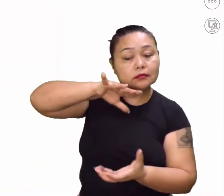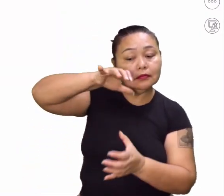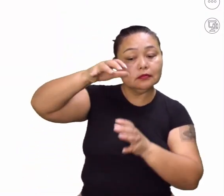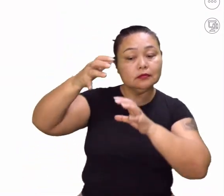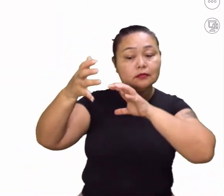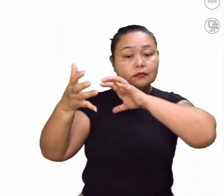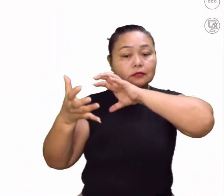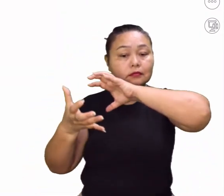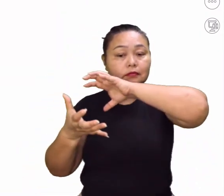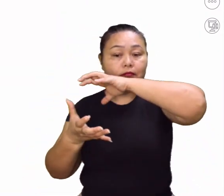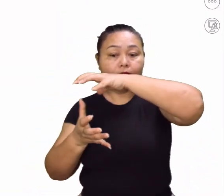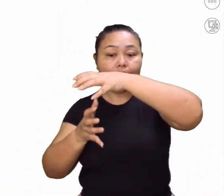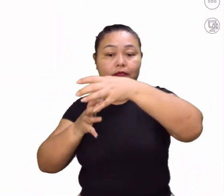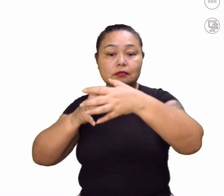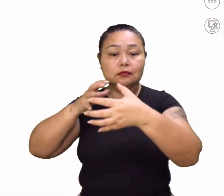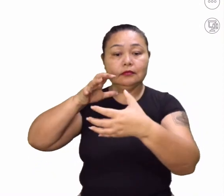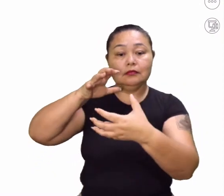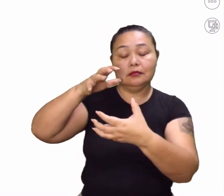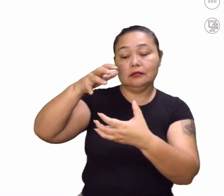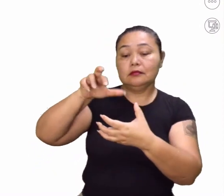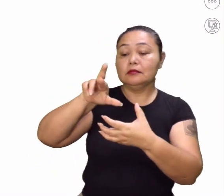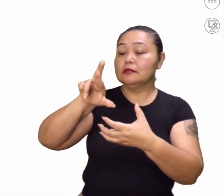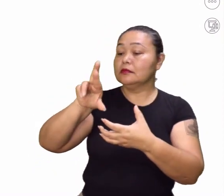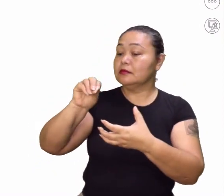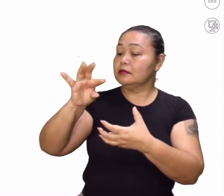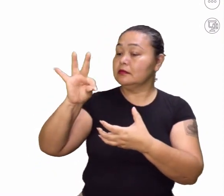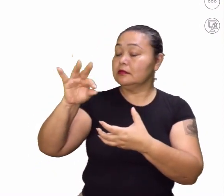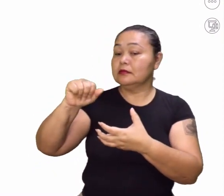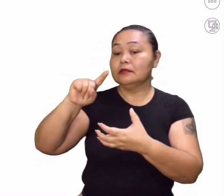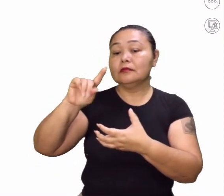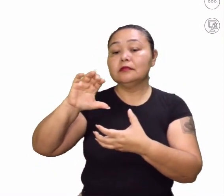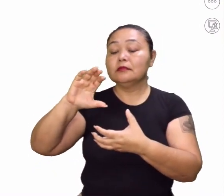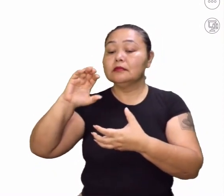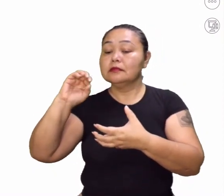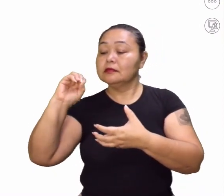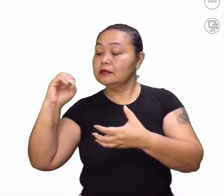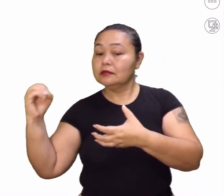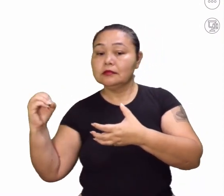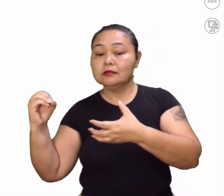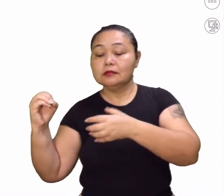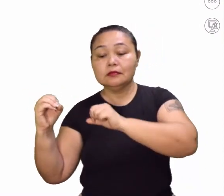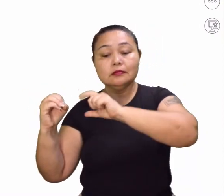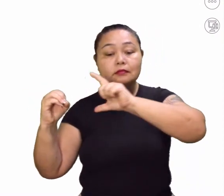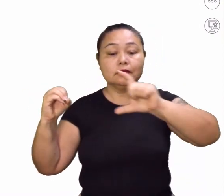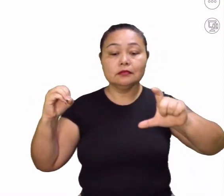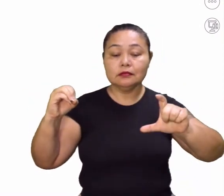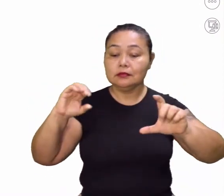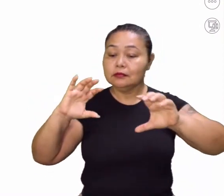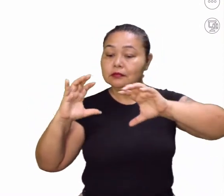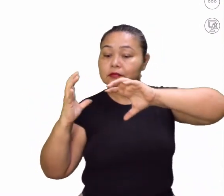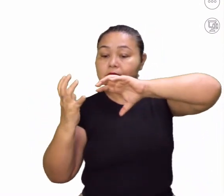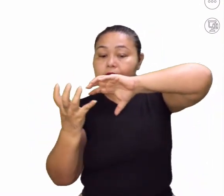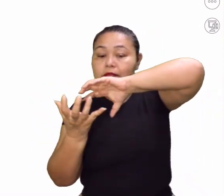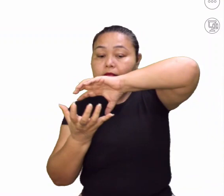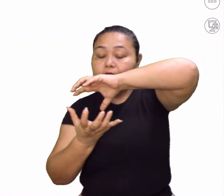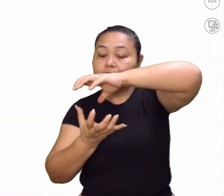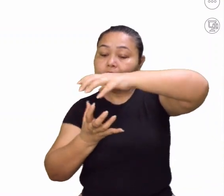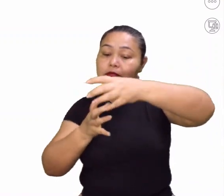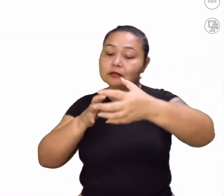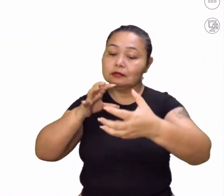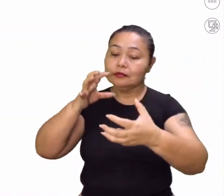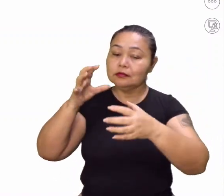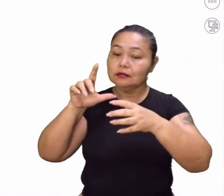A direção da rotação da Terra é de oeste para leste. Olha só,